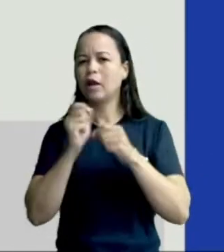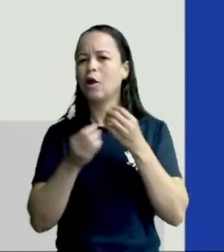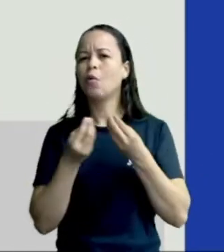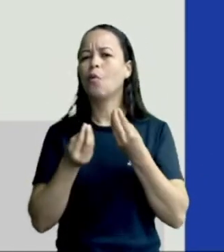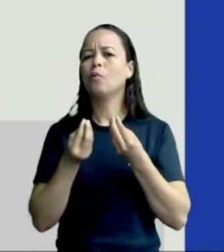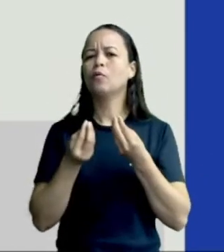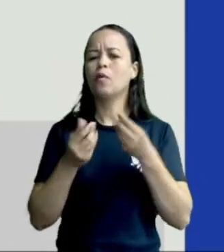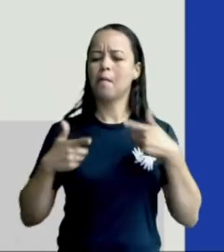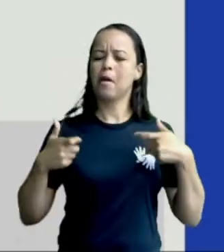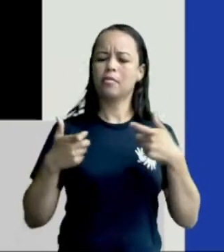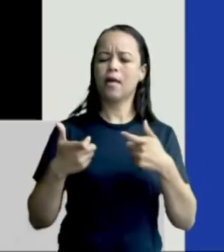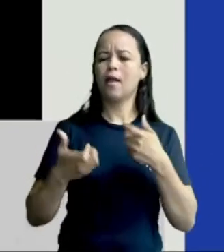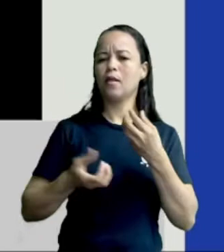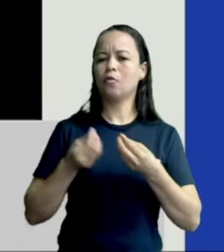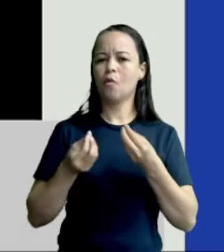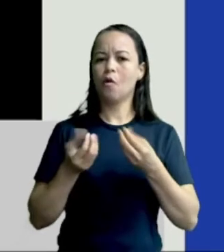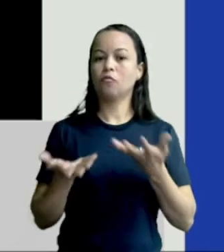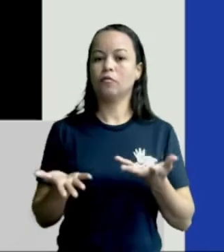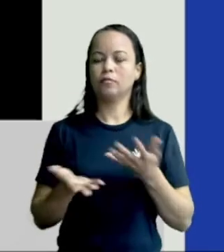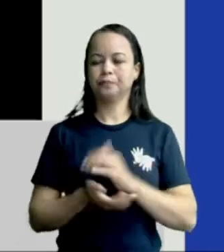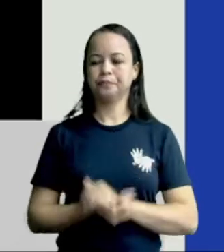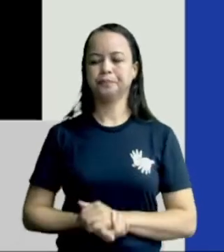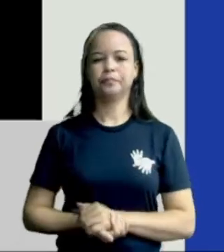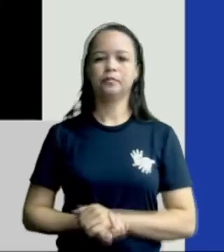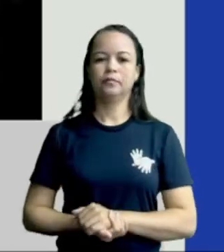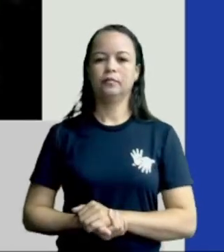essa? Acompanha aí, tá?